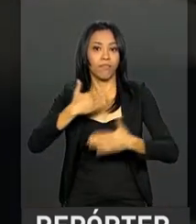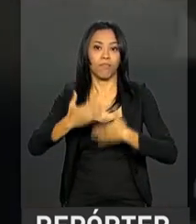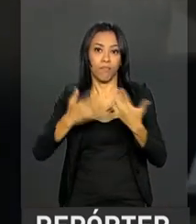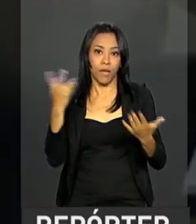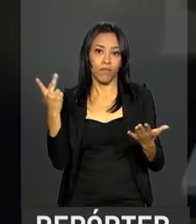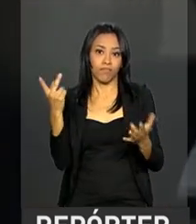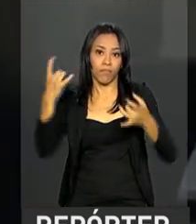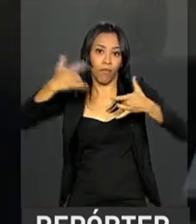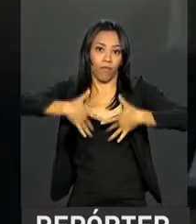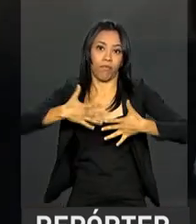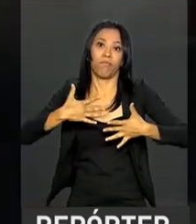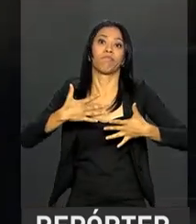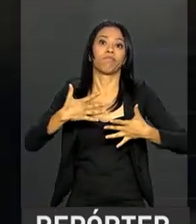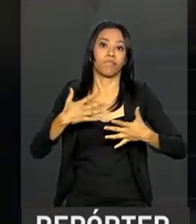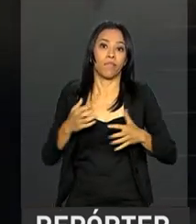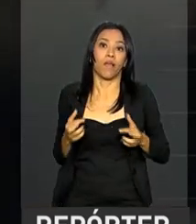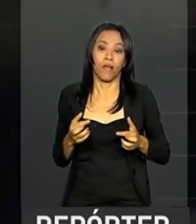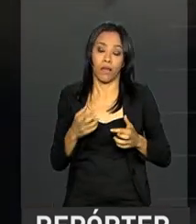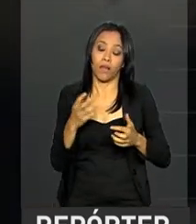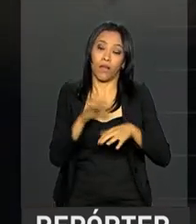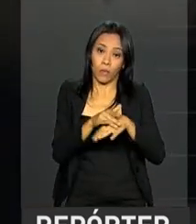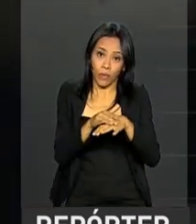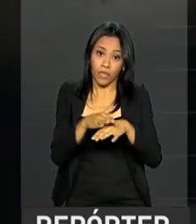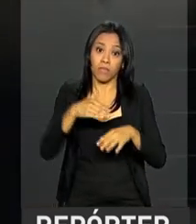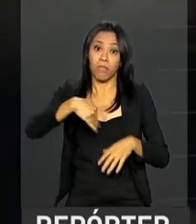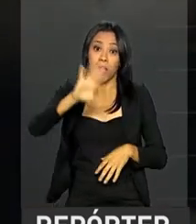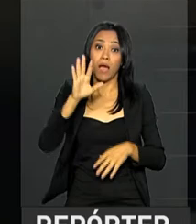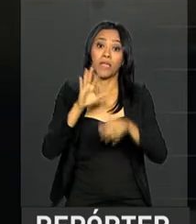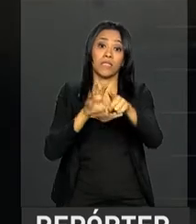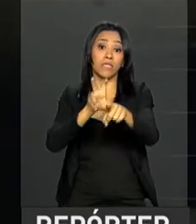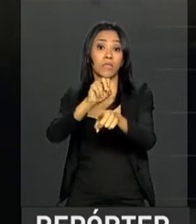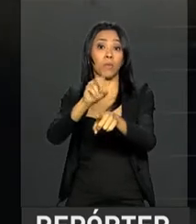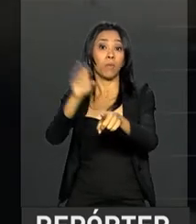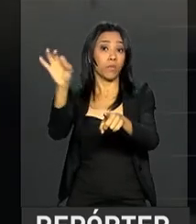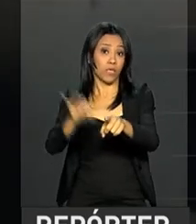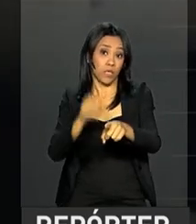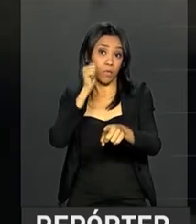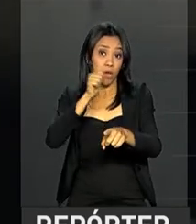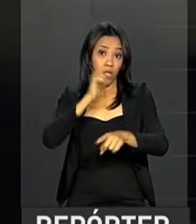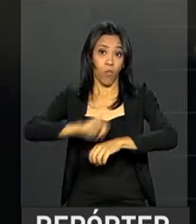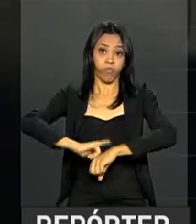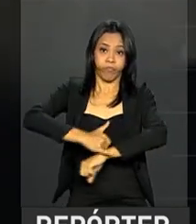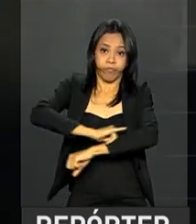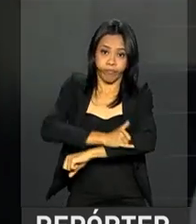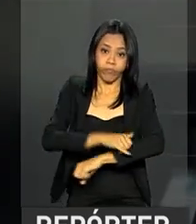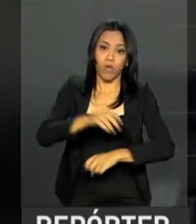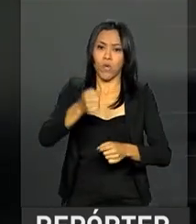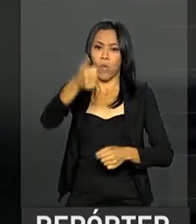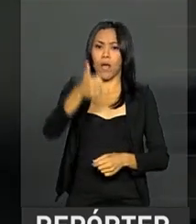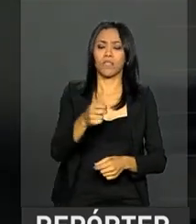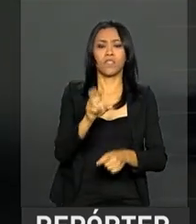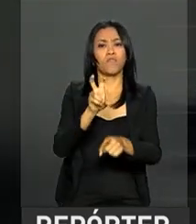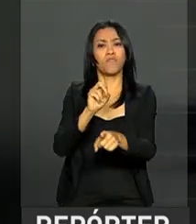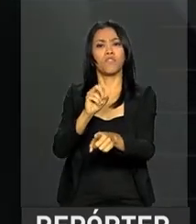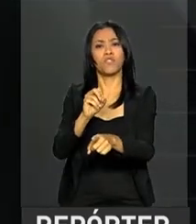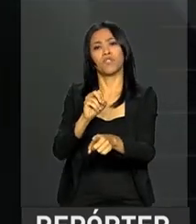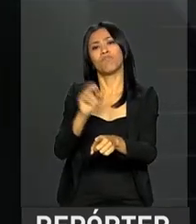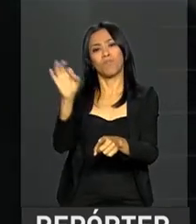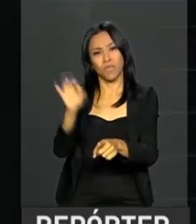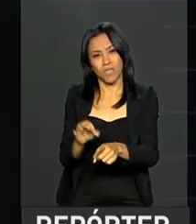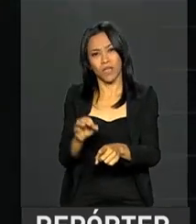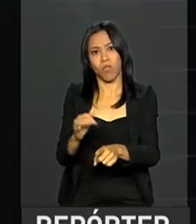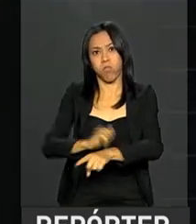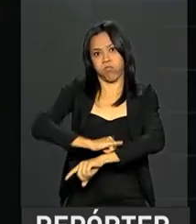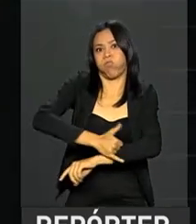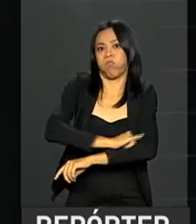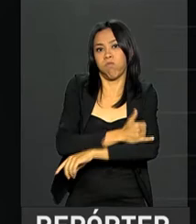mais de 50% das mulheres estão com excesso de peso e quase 20% estão obesas em